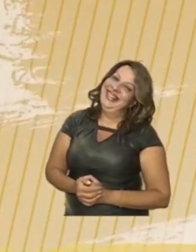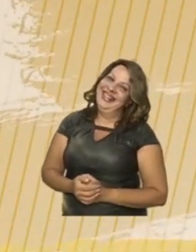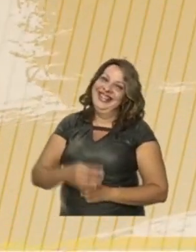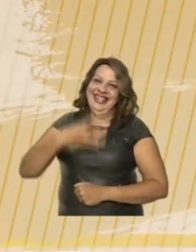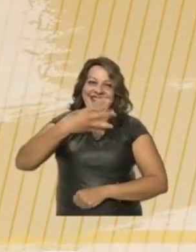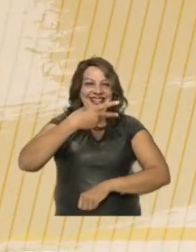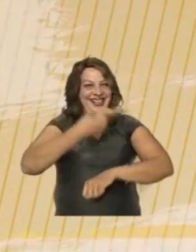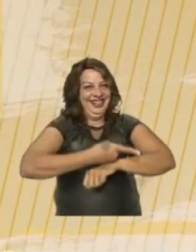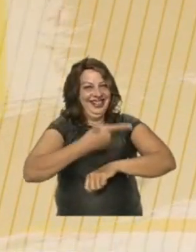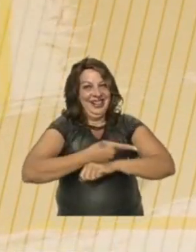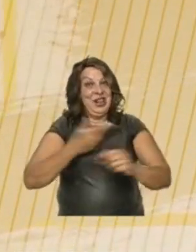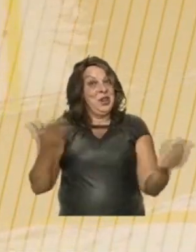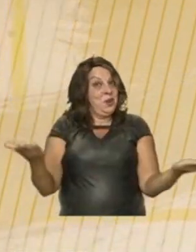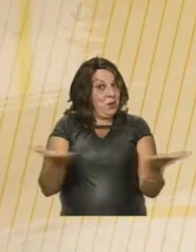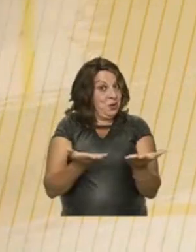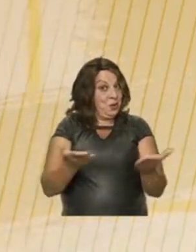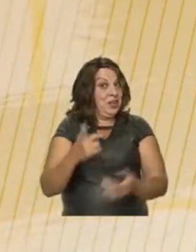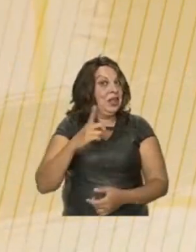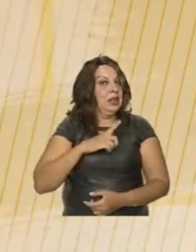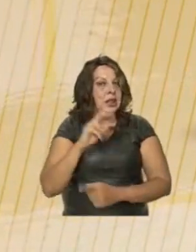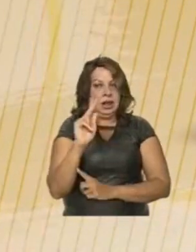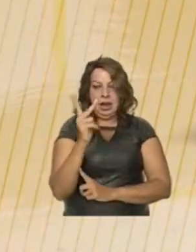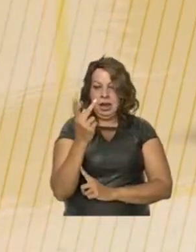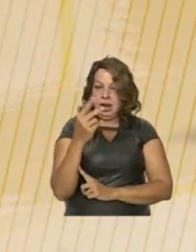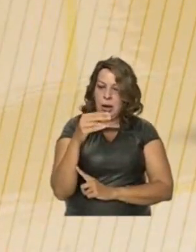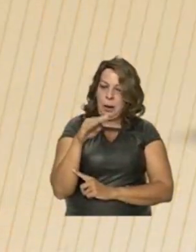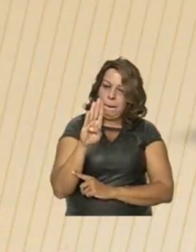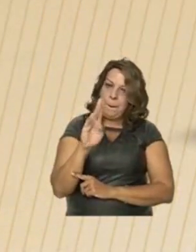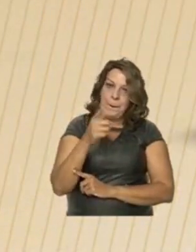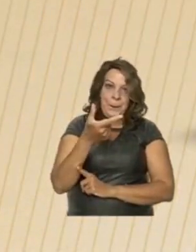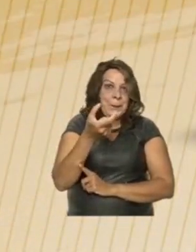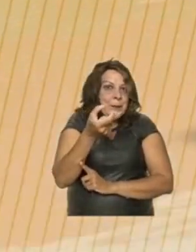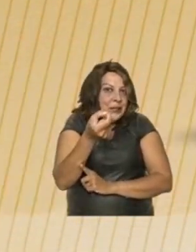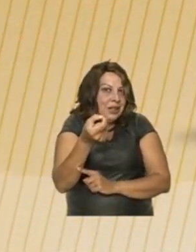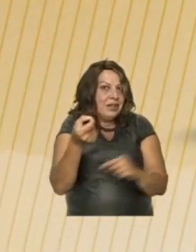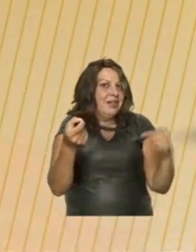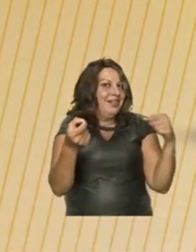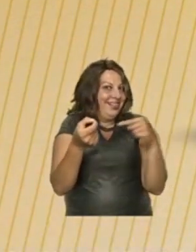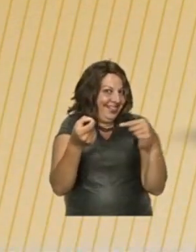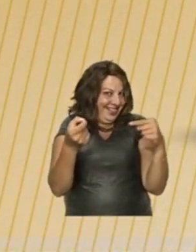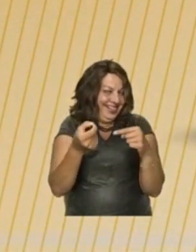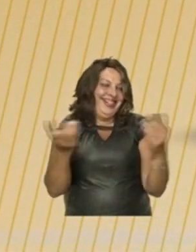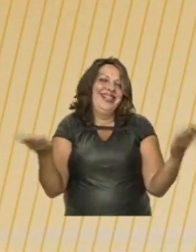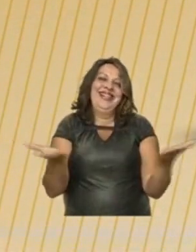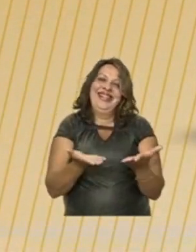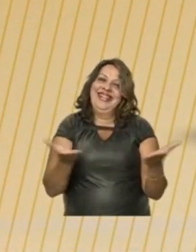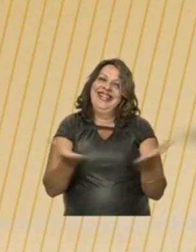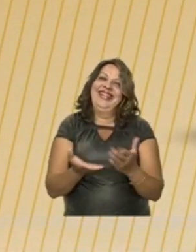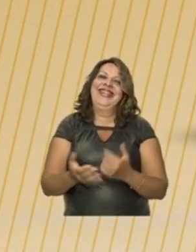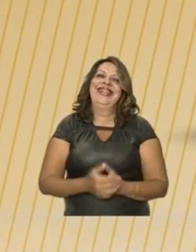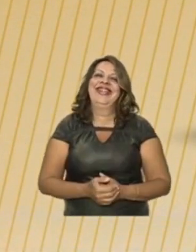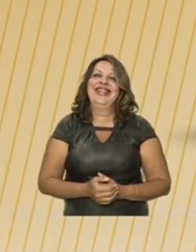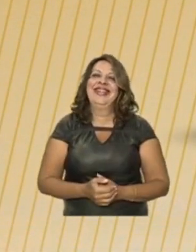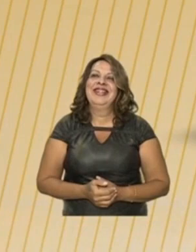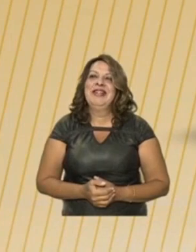No quarto prêmio de hoje, tem um HB20S. Um HB20S agora no quarto prêmio.